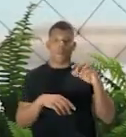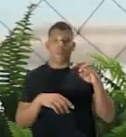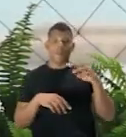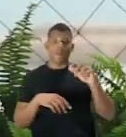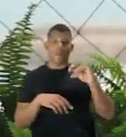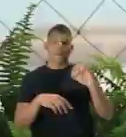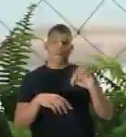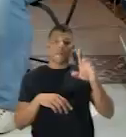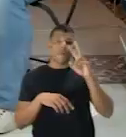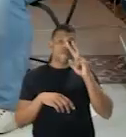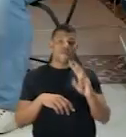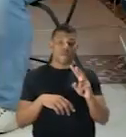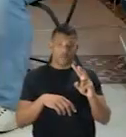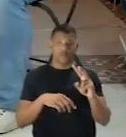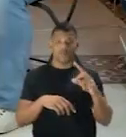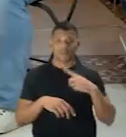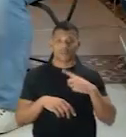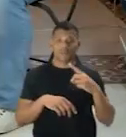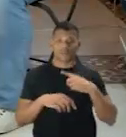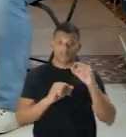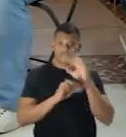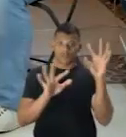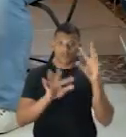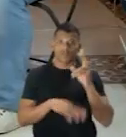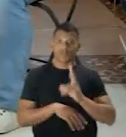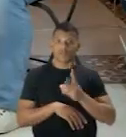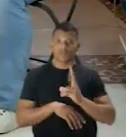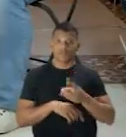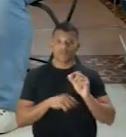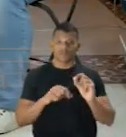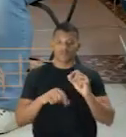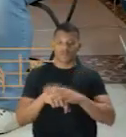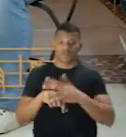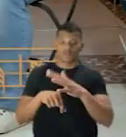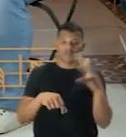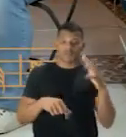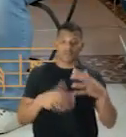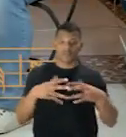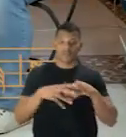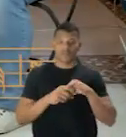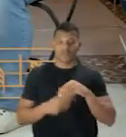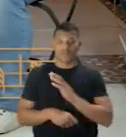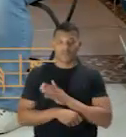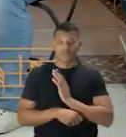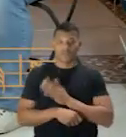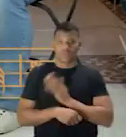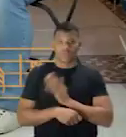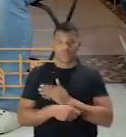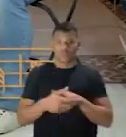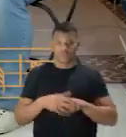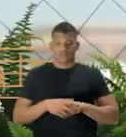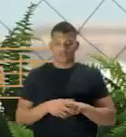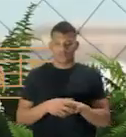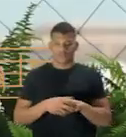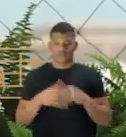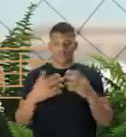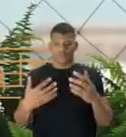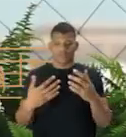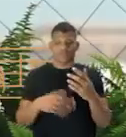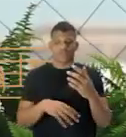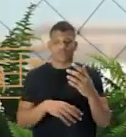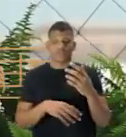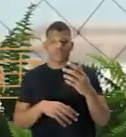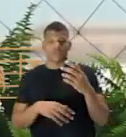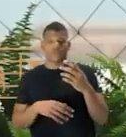tem demais, pra ter a luz maior. A força do clarão sempre brilhando no